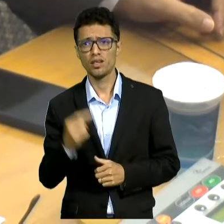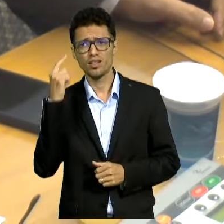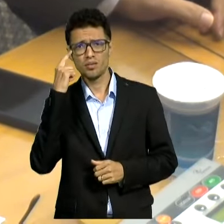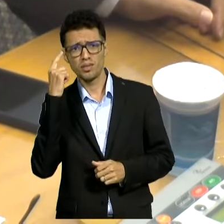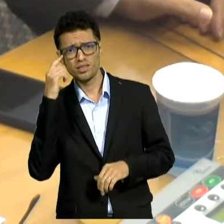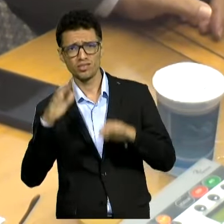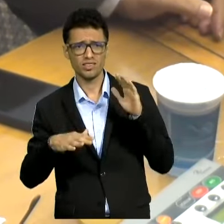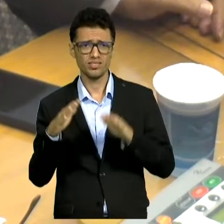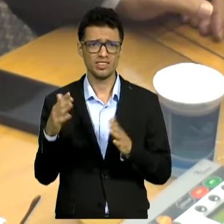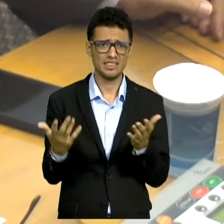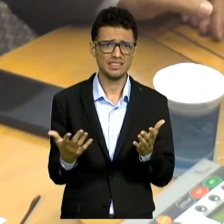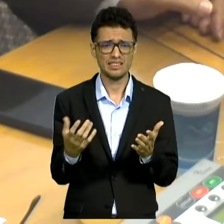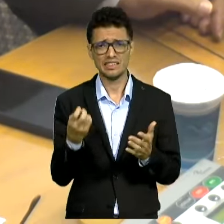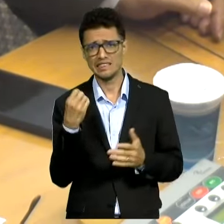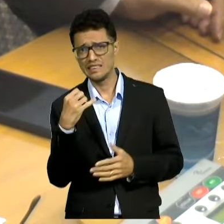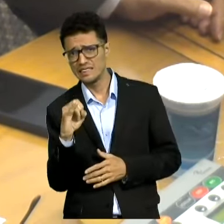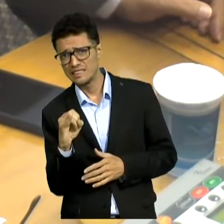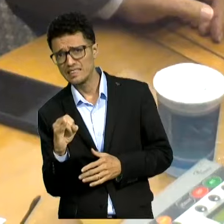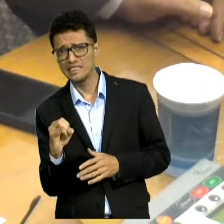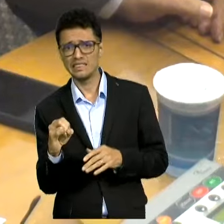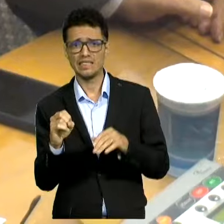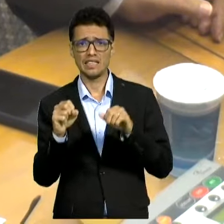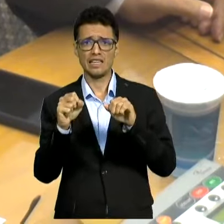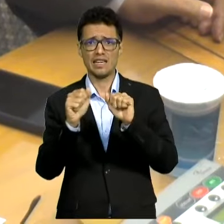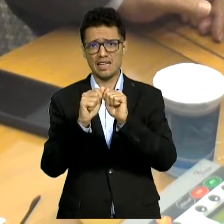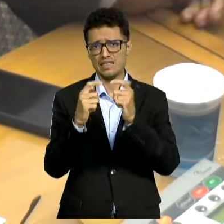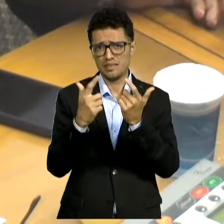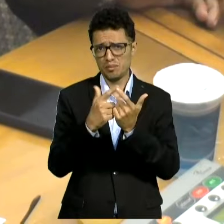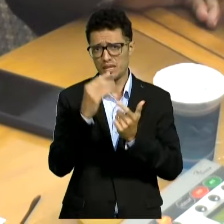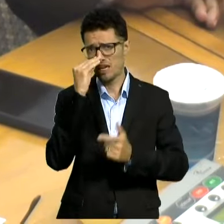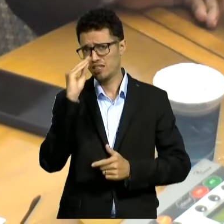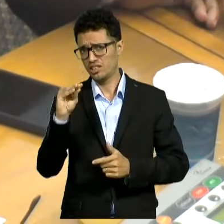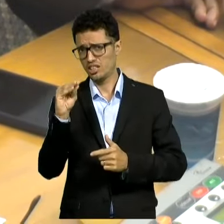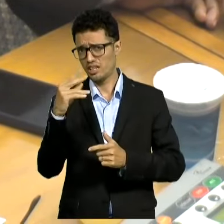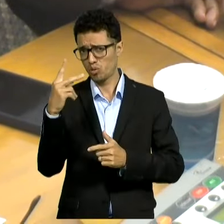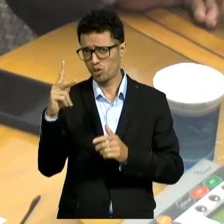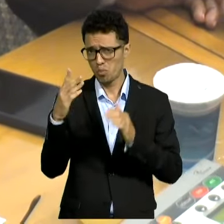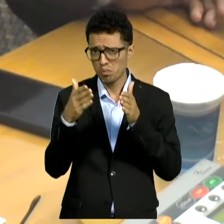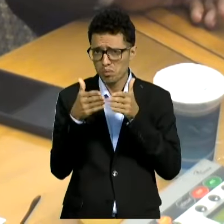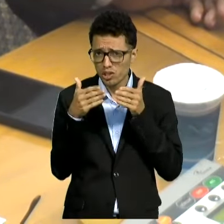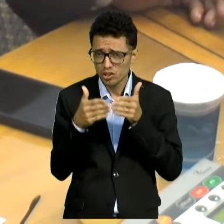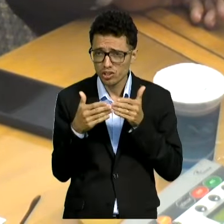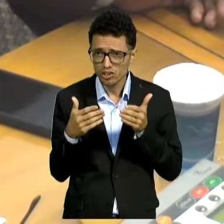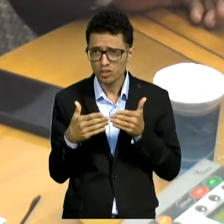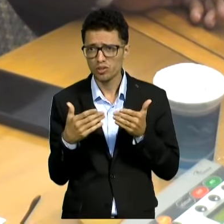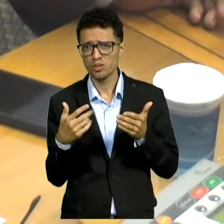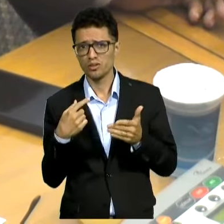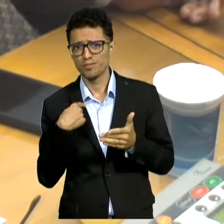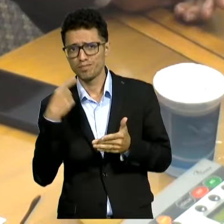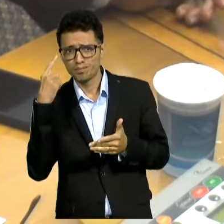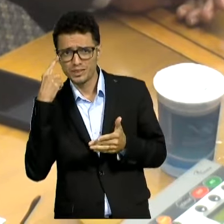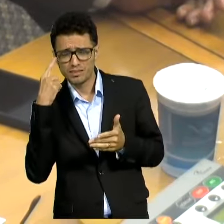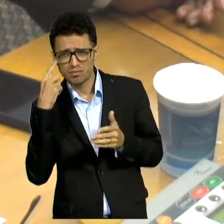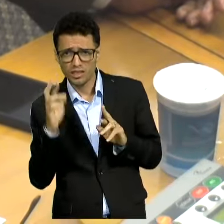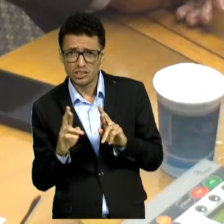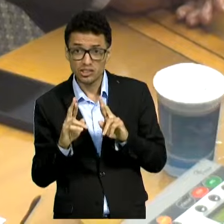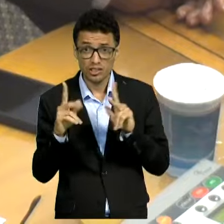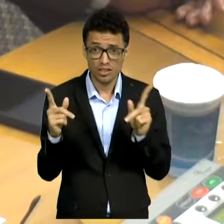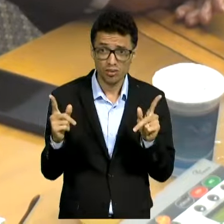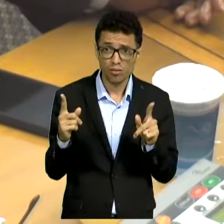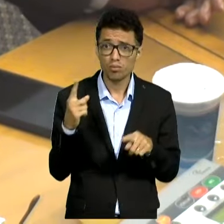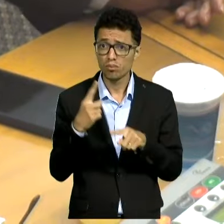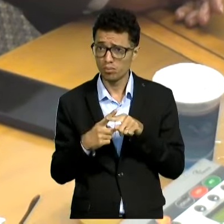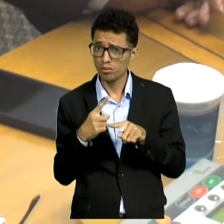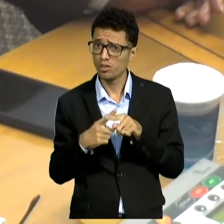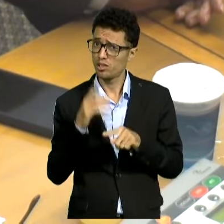assim proceder pela rejeição do seu requerimento, tendo em vista que aqui já foi criado, inclusive, nós criamos uma vez uma